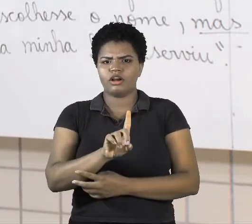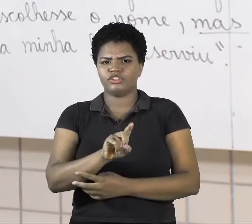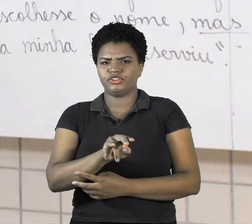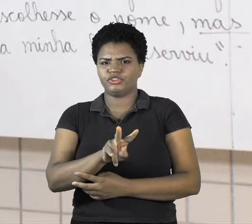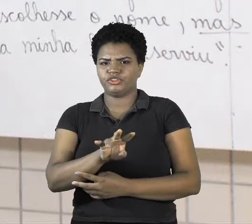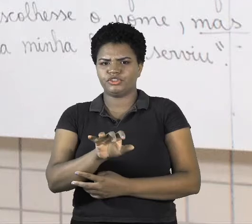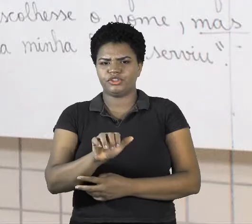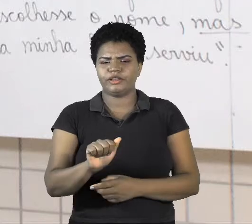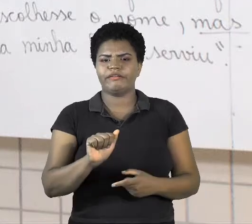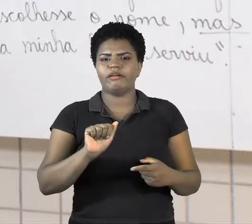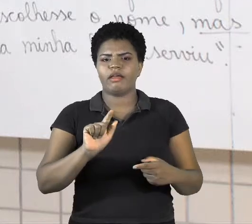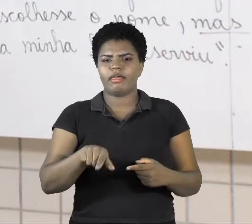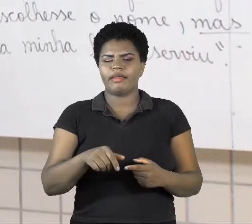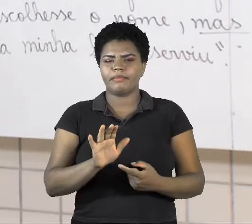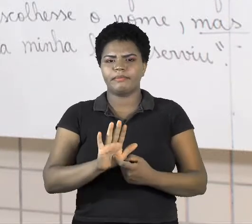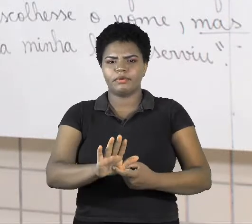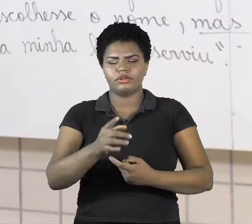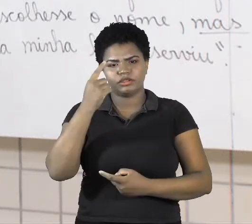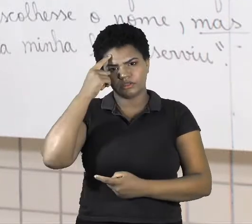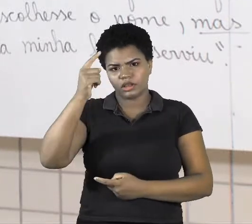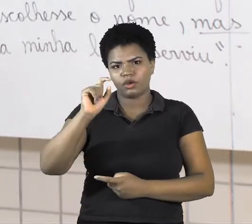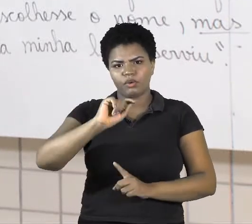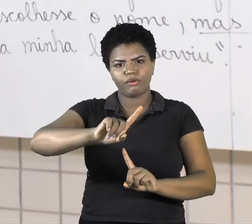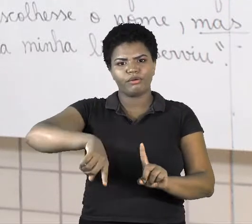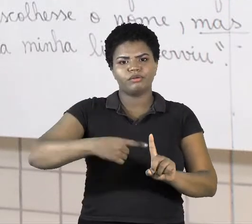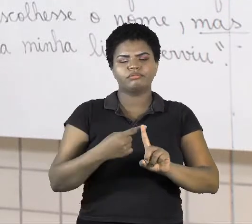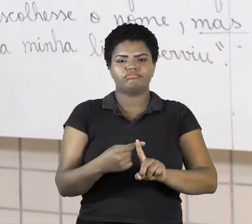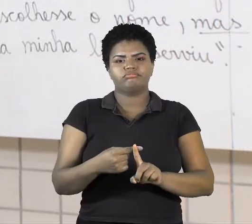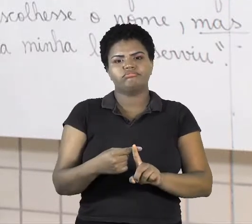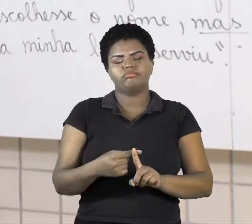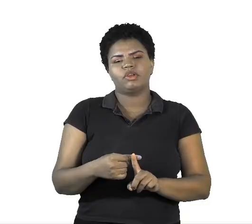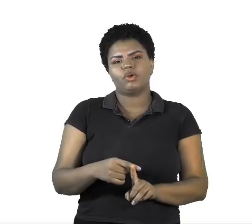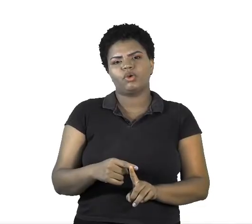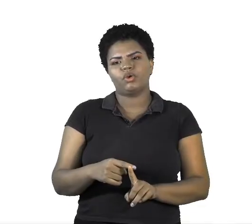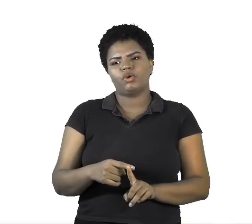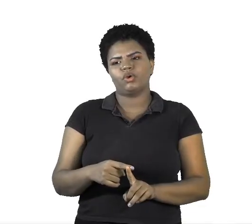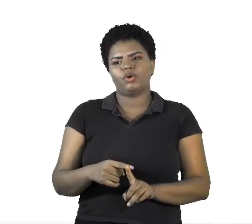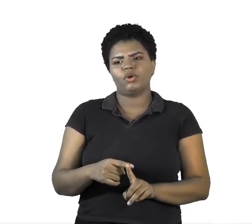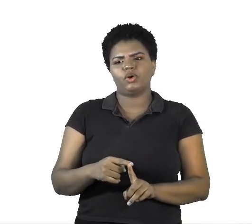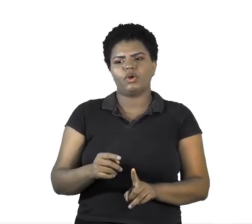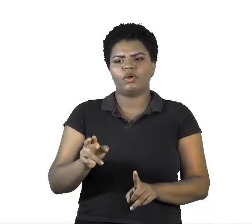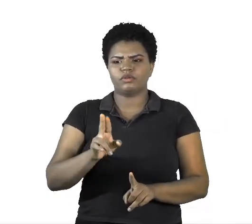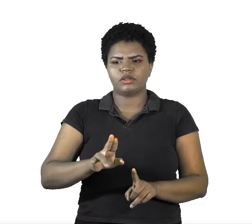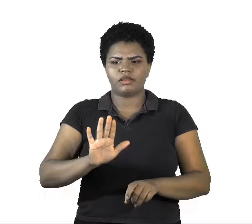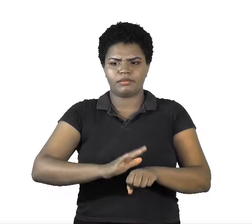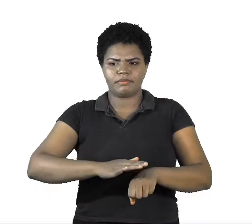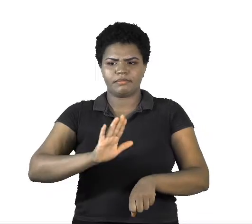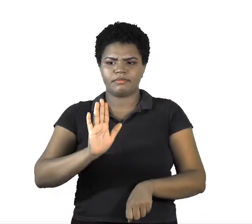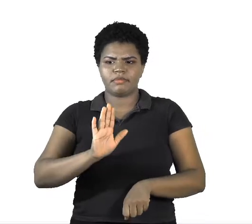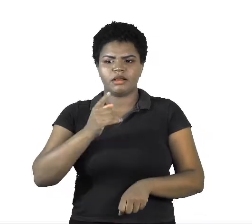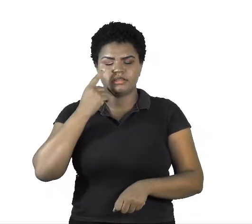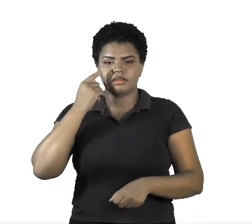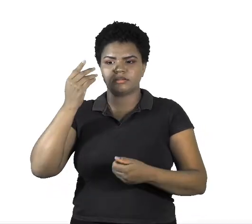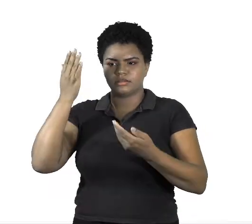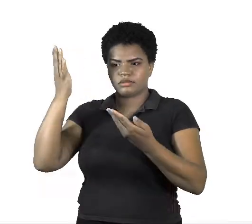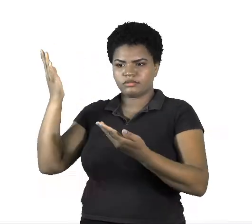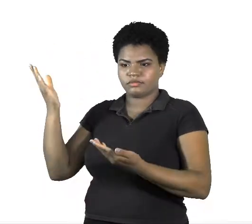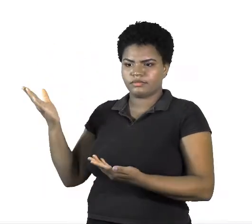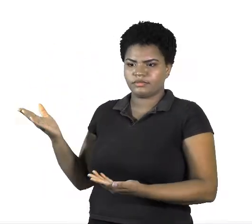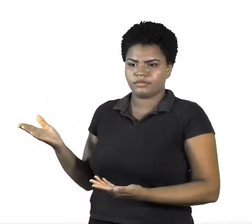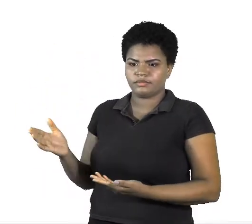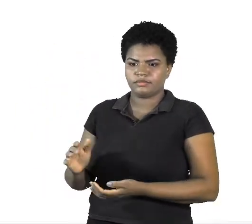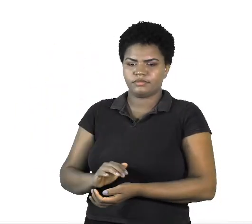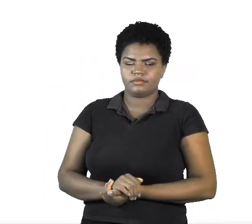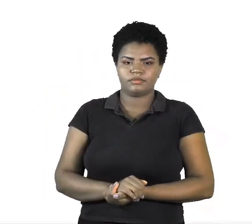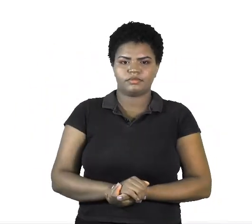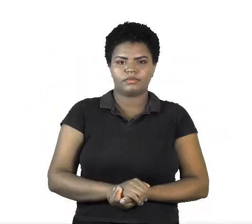uma ideia de adição. Quais são as conjunções mais utilizadas? Essas que vocês estão vendo aí na imagem, o